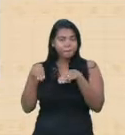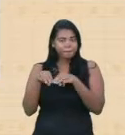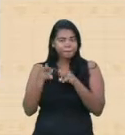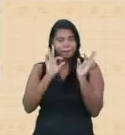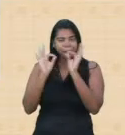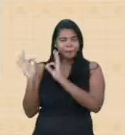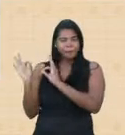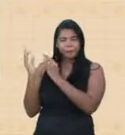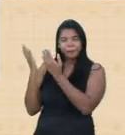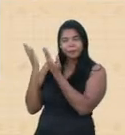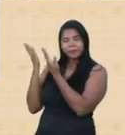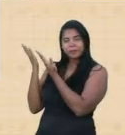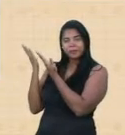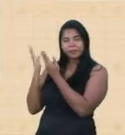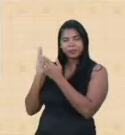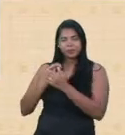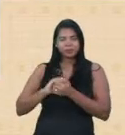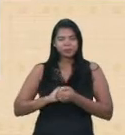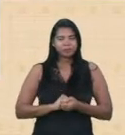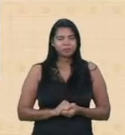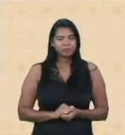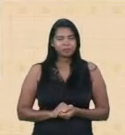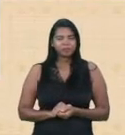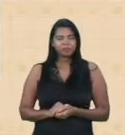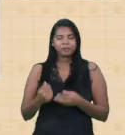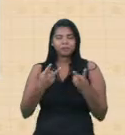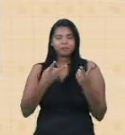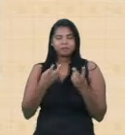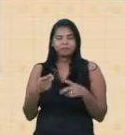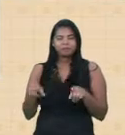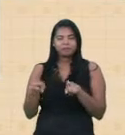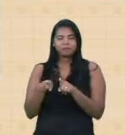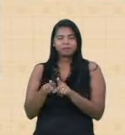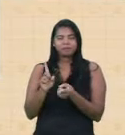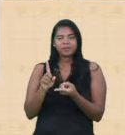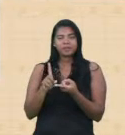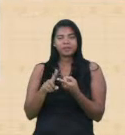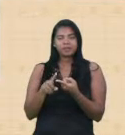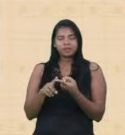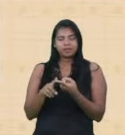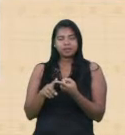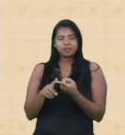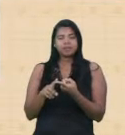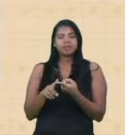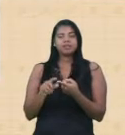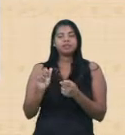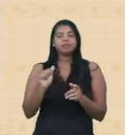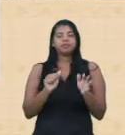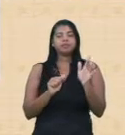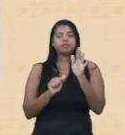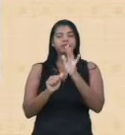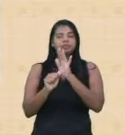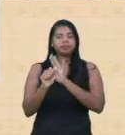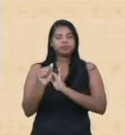ver nessa imagem daí. Percebam também que esse campo magnético, ele sempre vai ter uma direção pelo